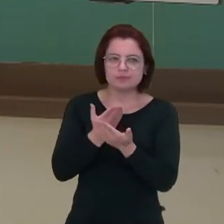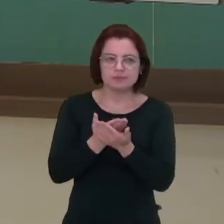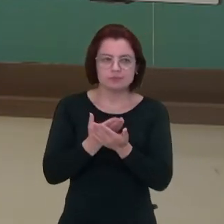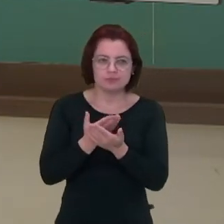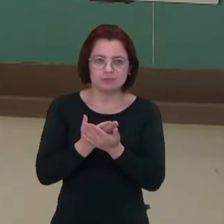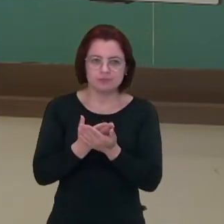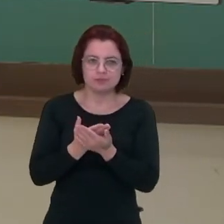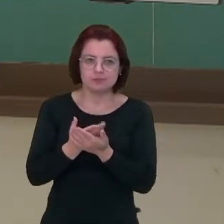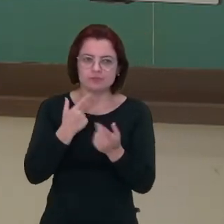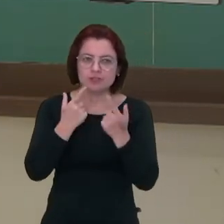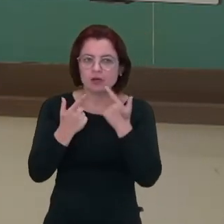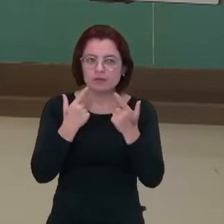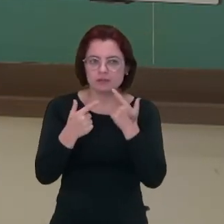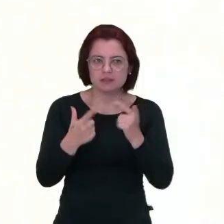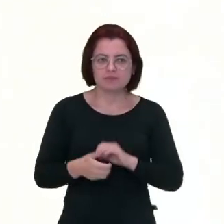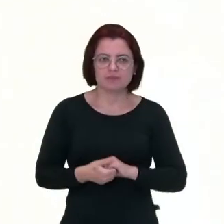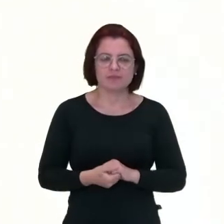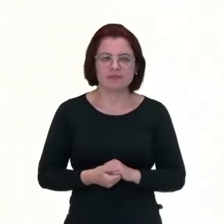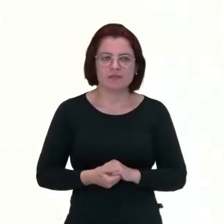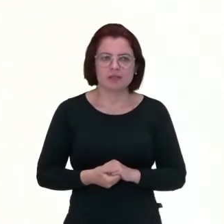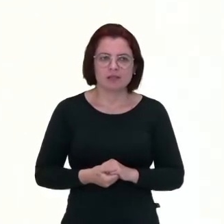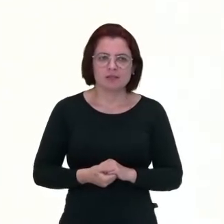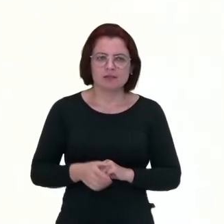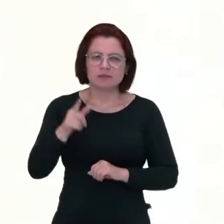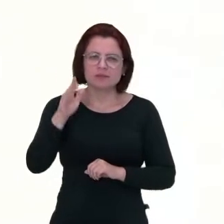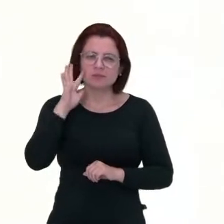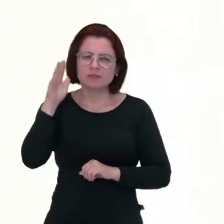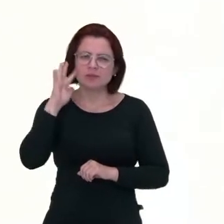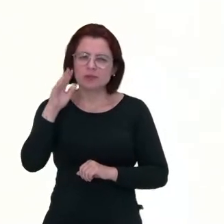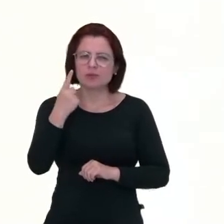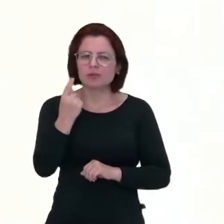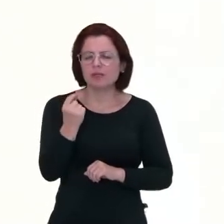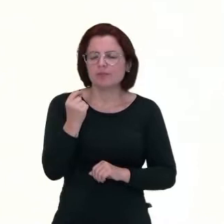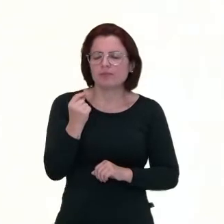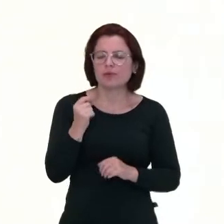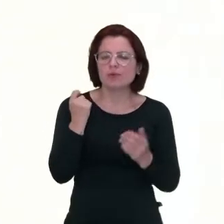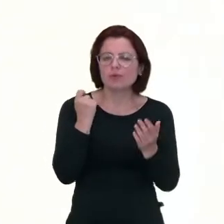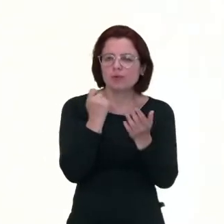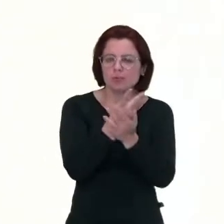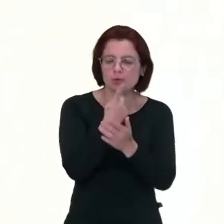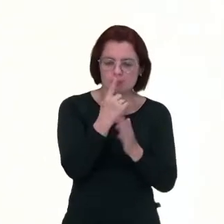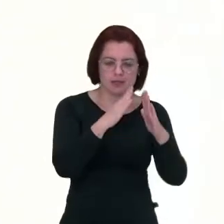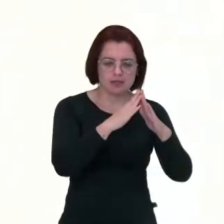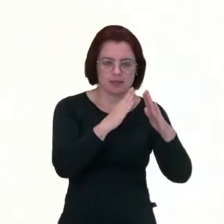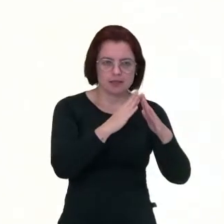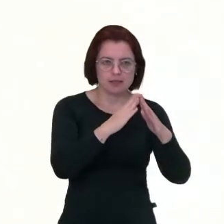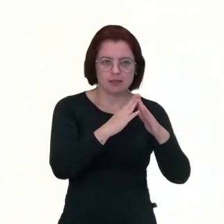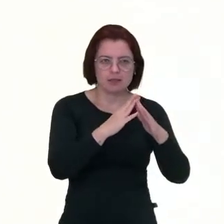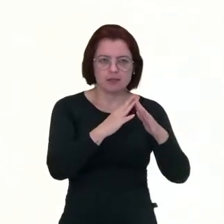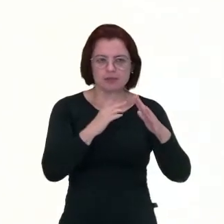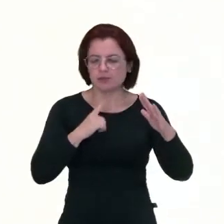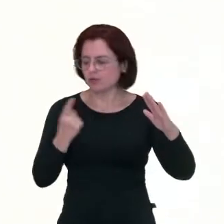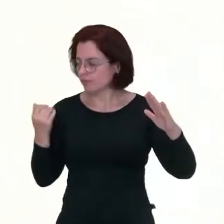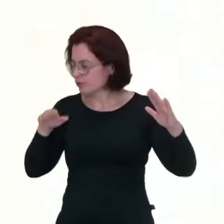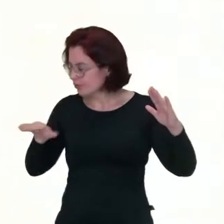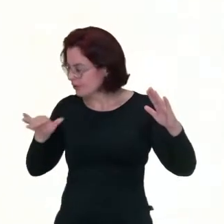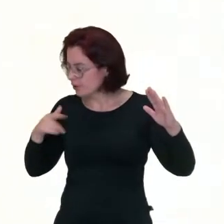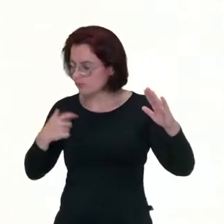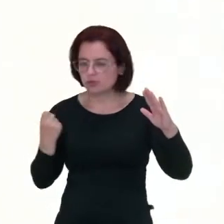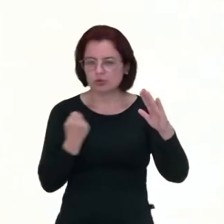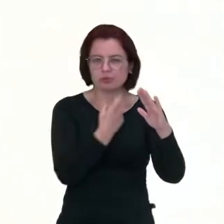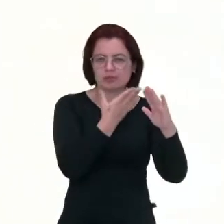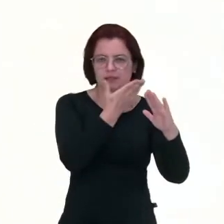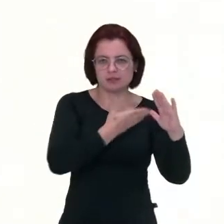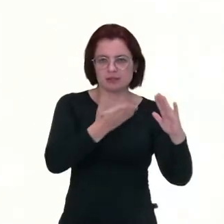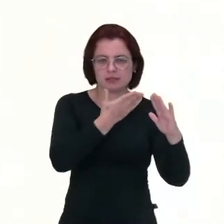gente discutir e deixar isso mais claro. Imagine que você comprou uma casa para morar com o dinheiro que você tinha guardado no